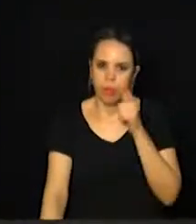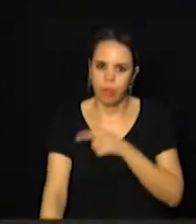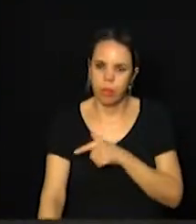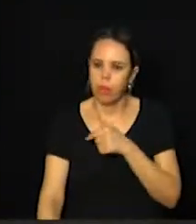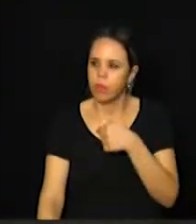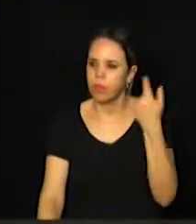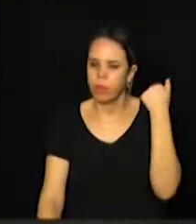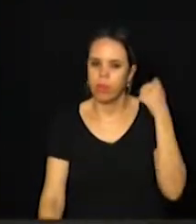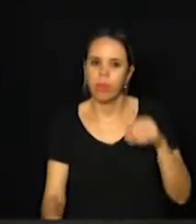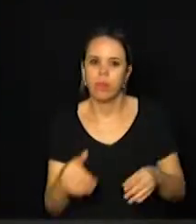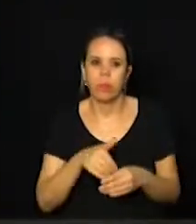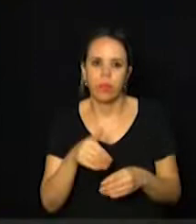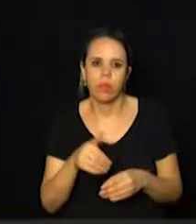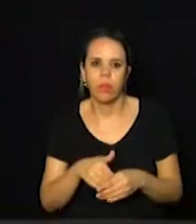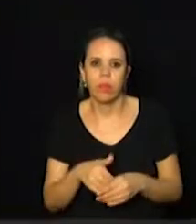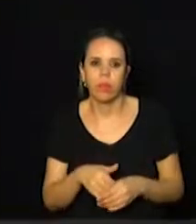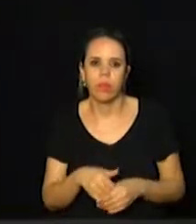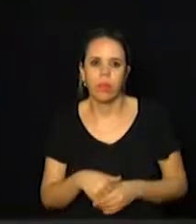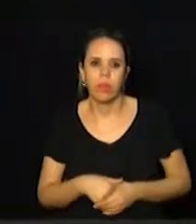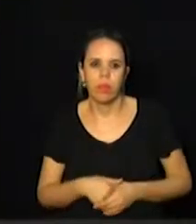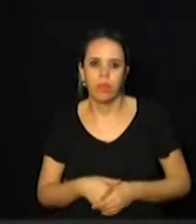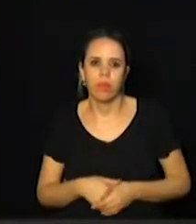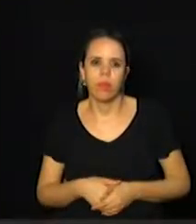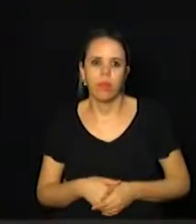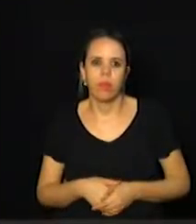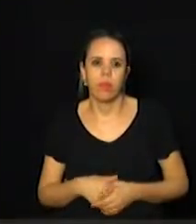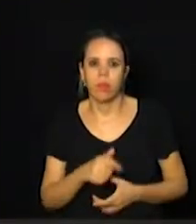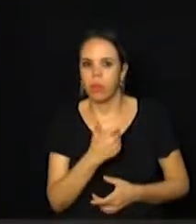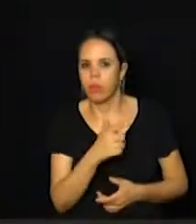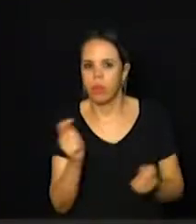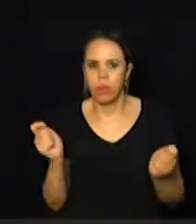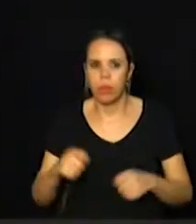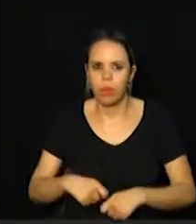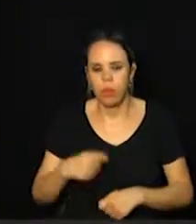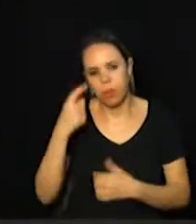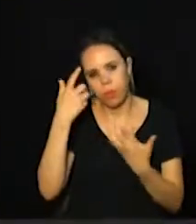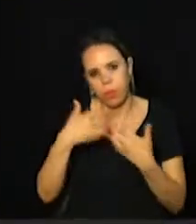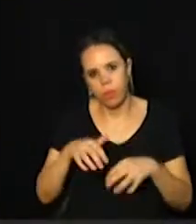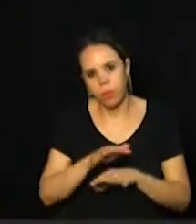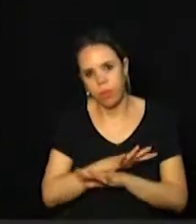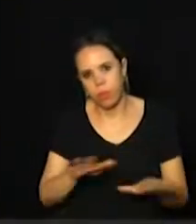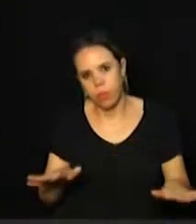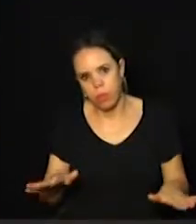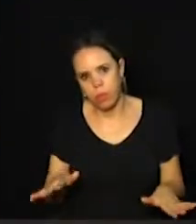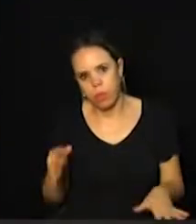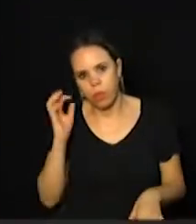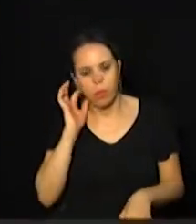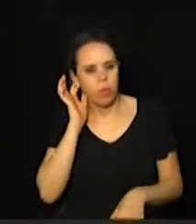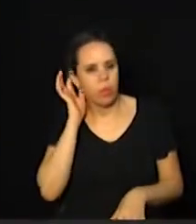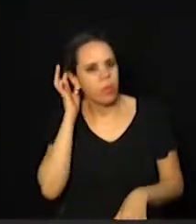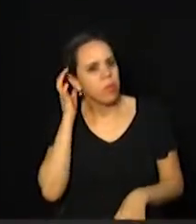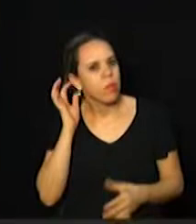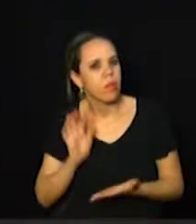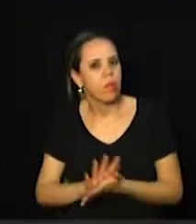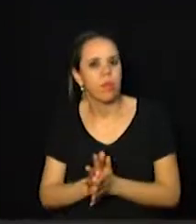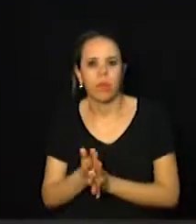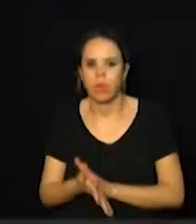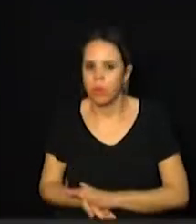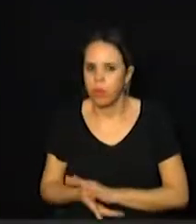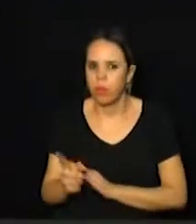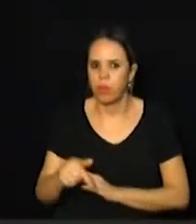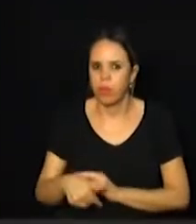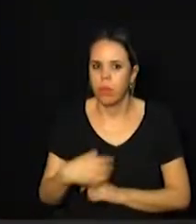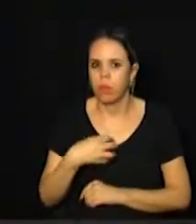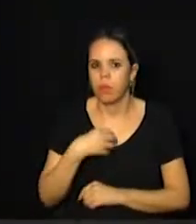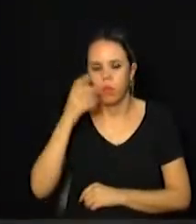essas últimas eleições em cima da incapacidade de pensar de pensamento e sim de agressividade foi